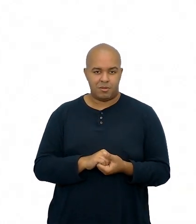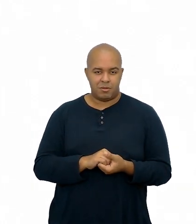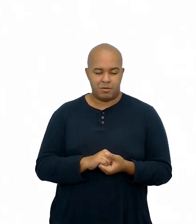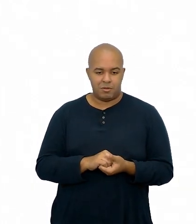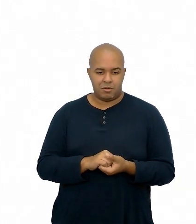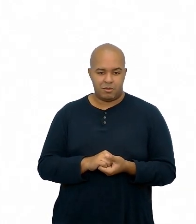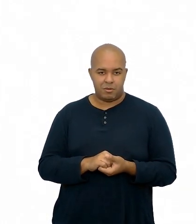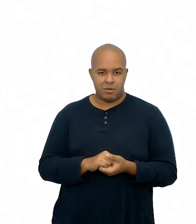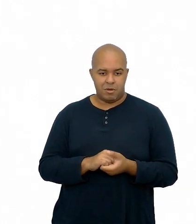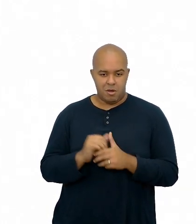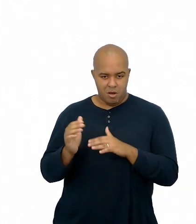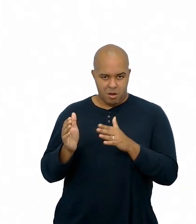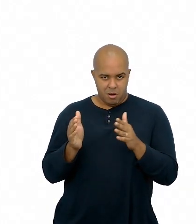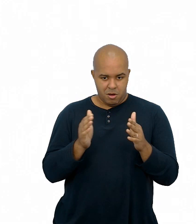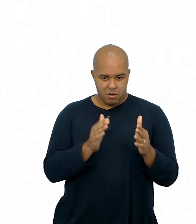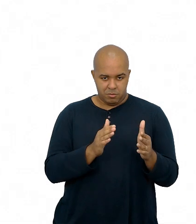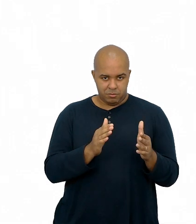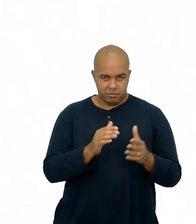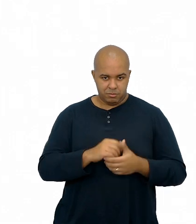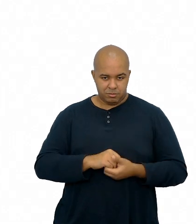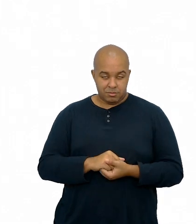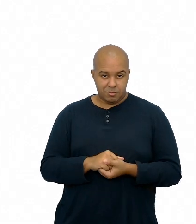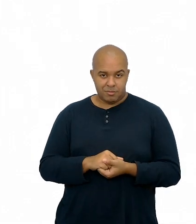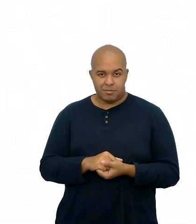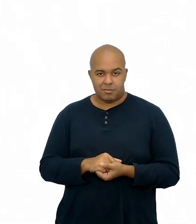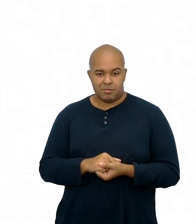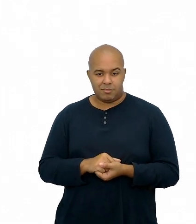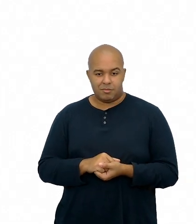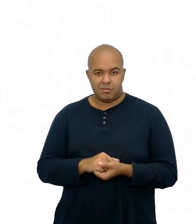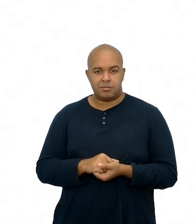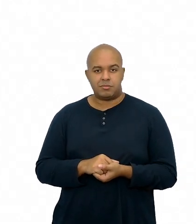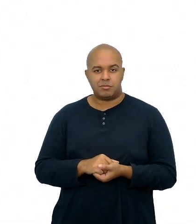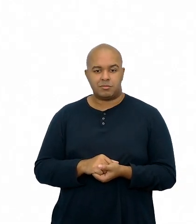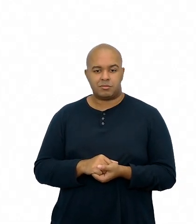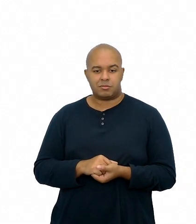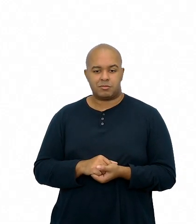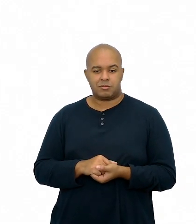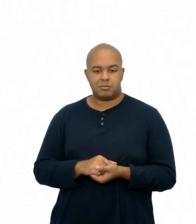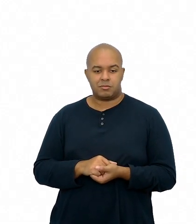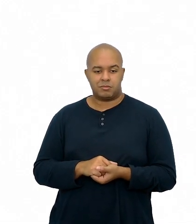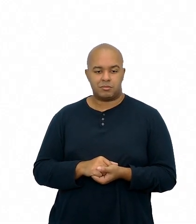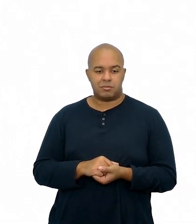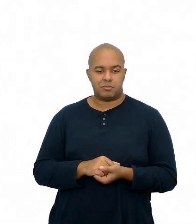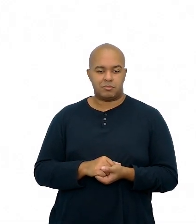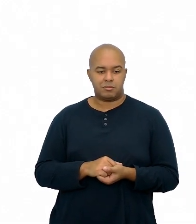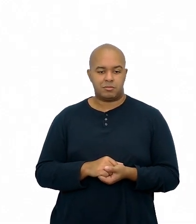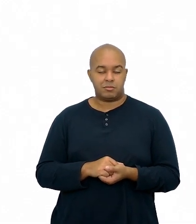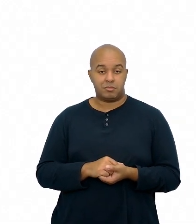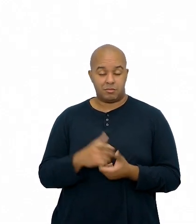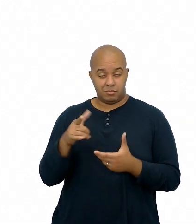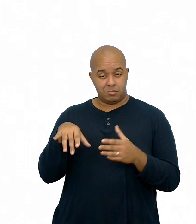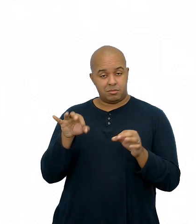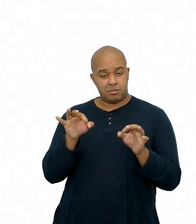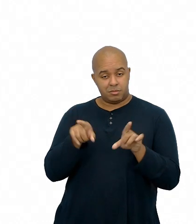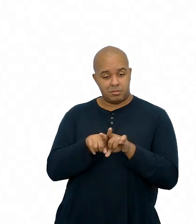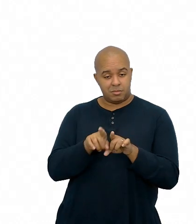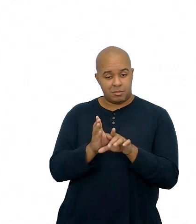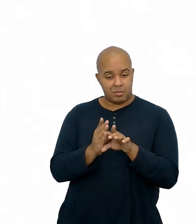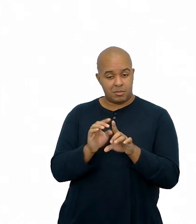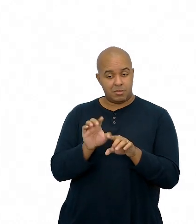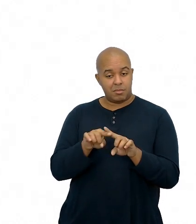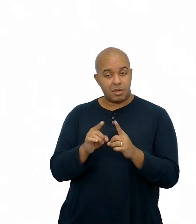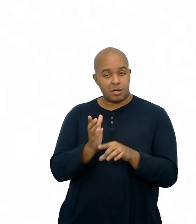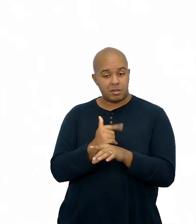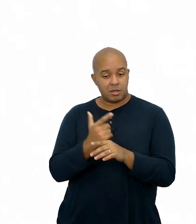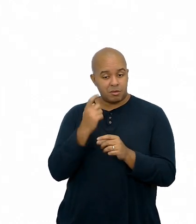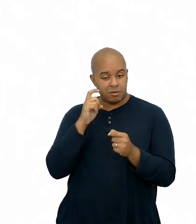Sim. Ah, mas antes, gente, eu quero voltar